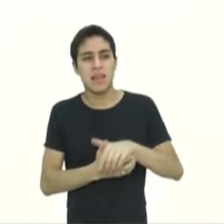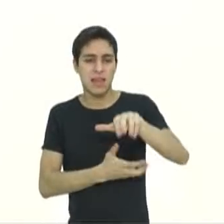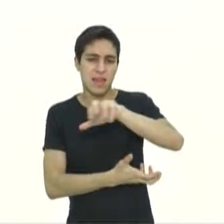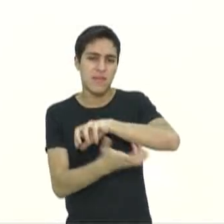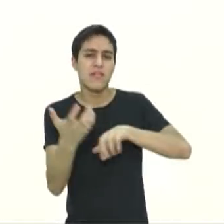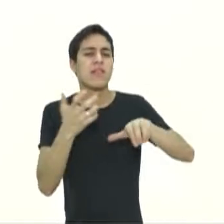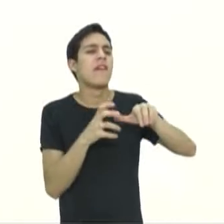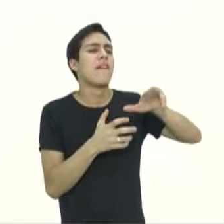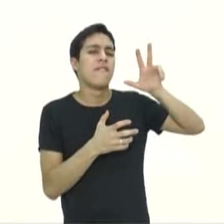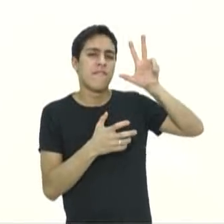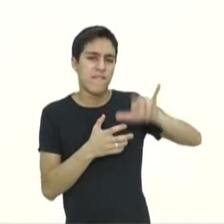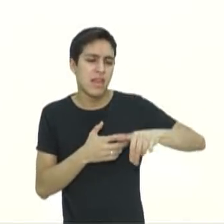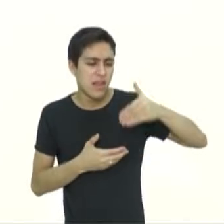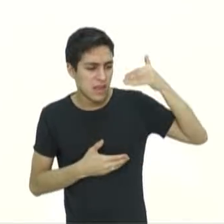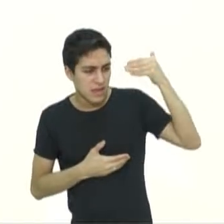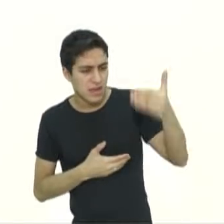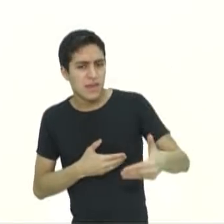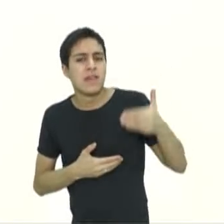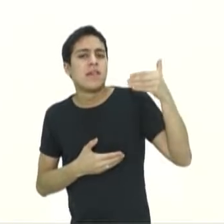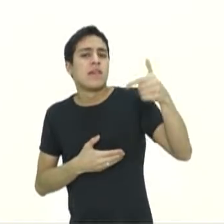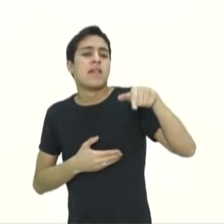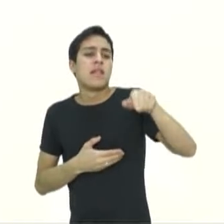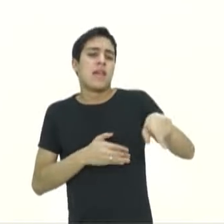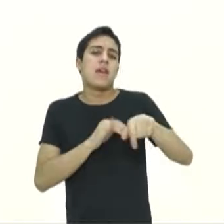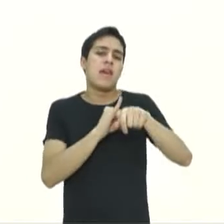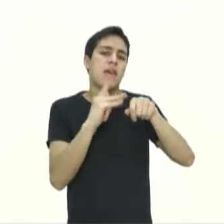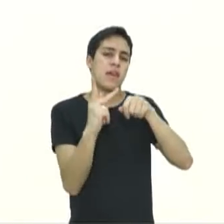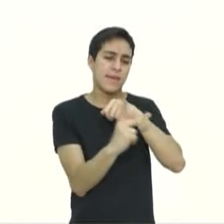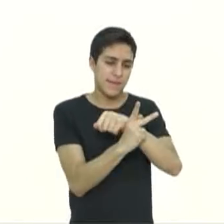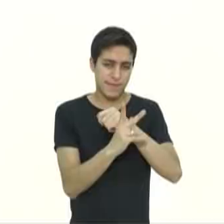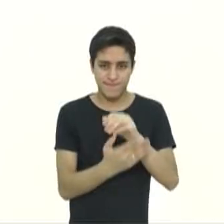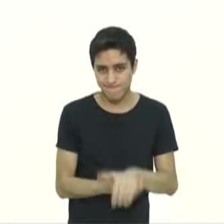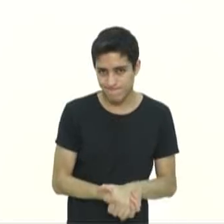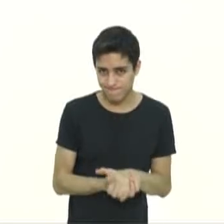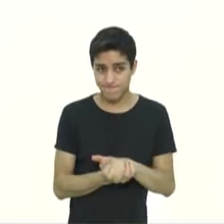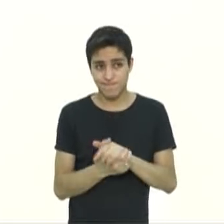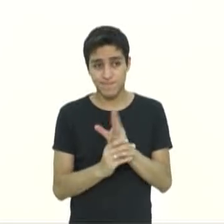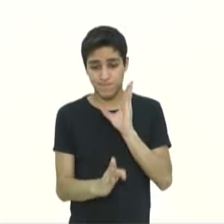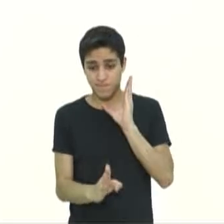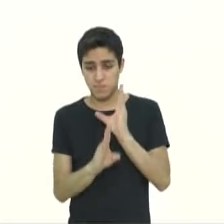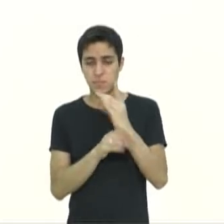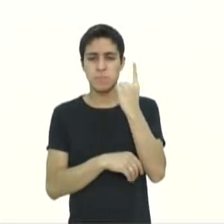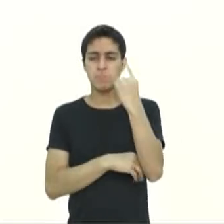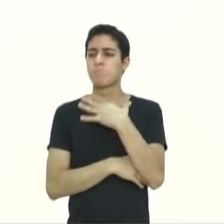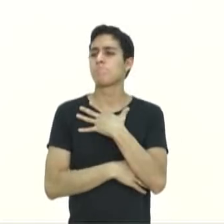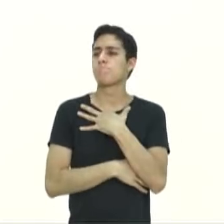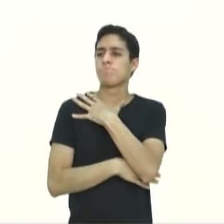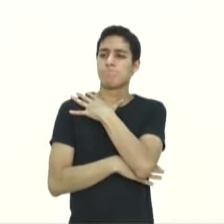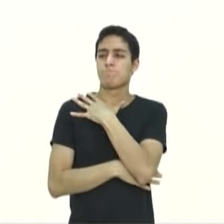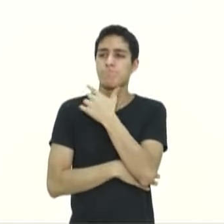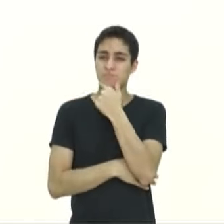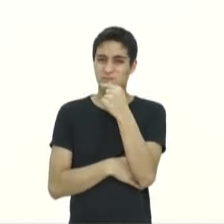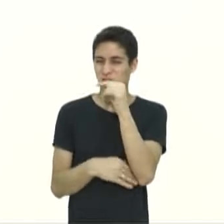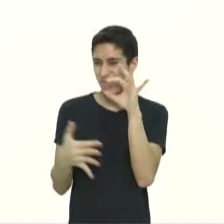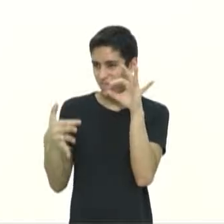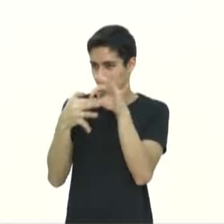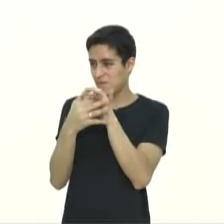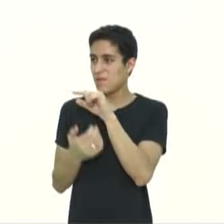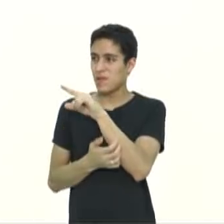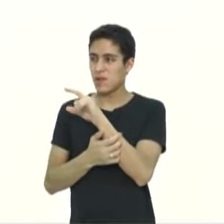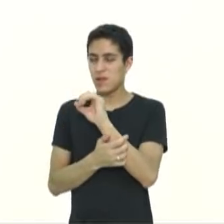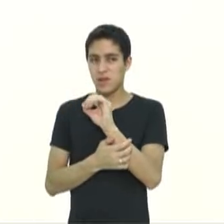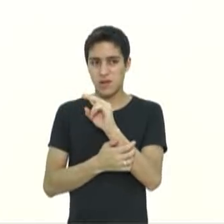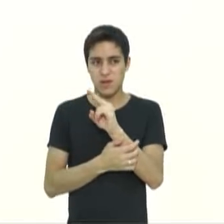vai continuar em São Domingos. Vai continuar através de um dos generais de Louverture. Esse general